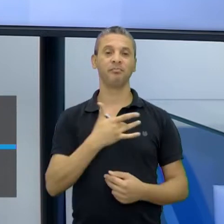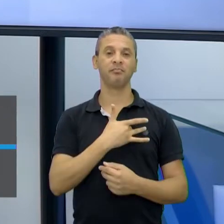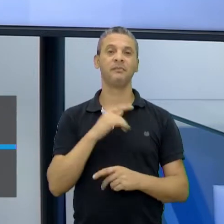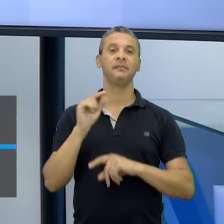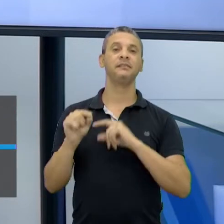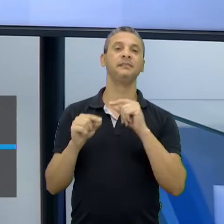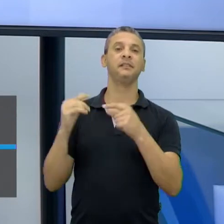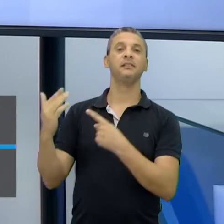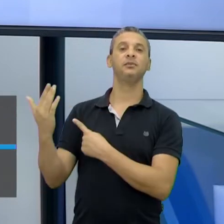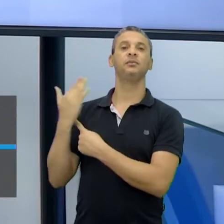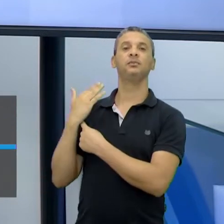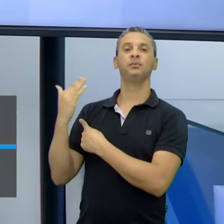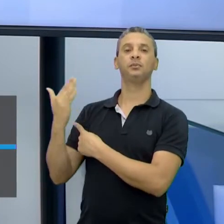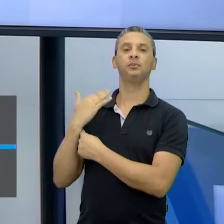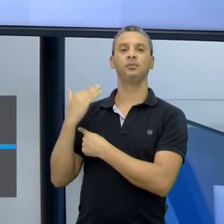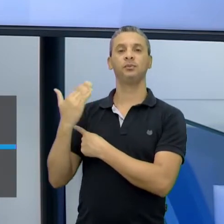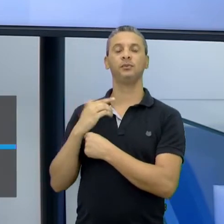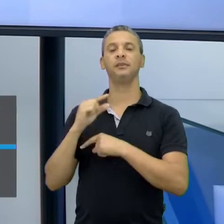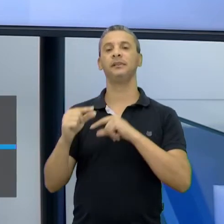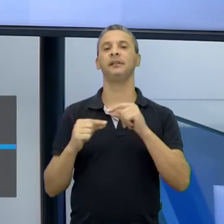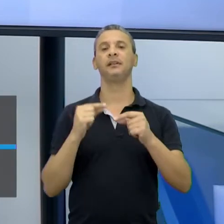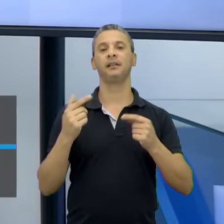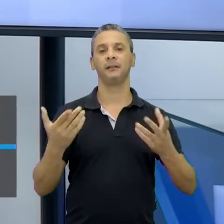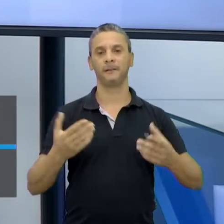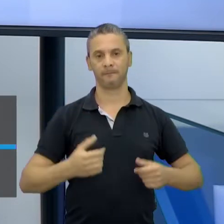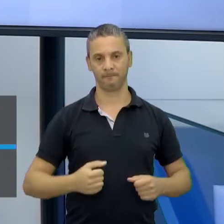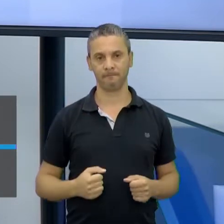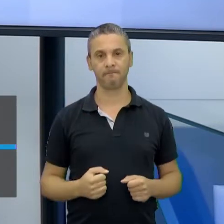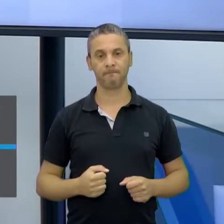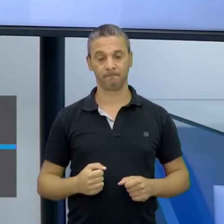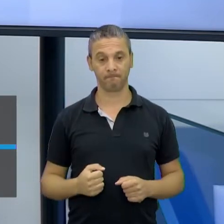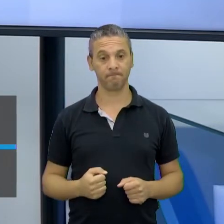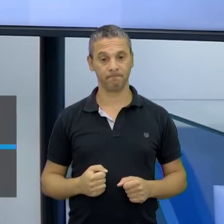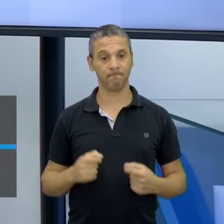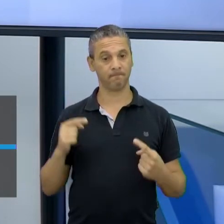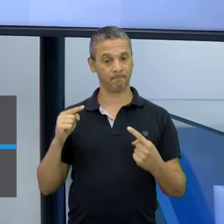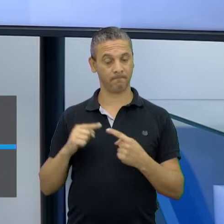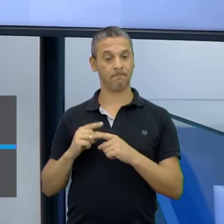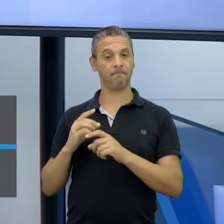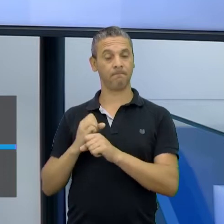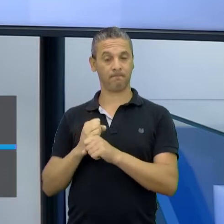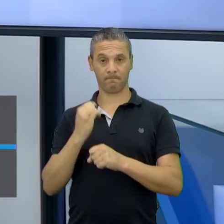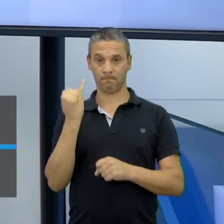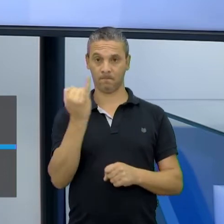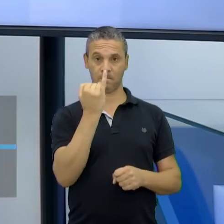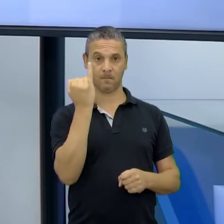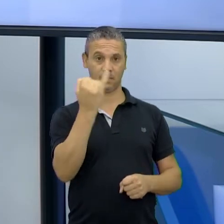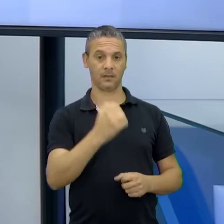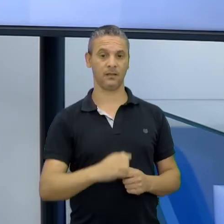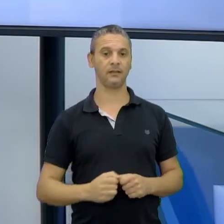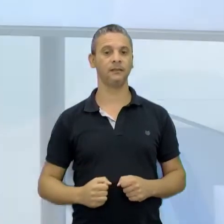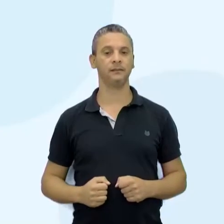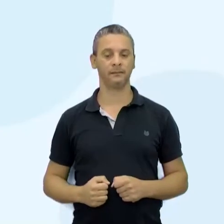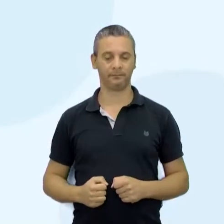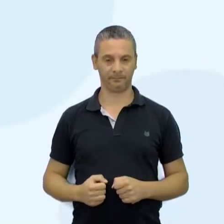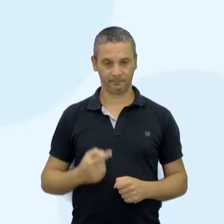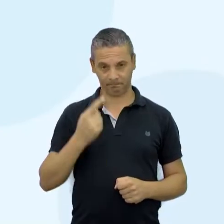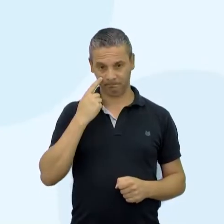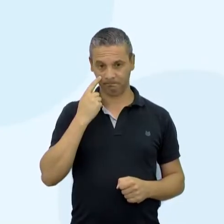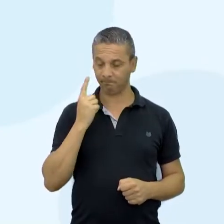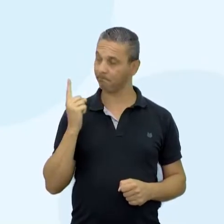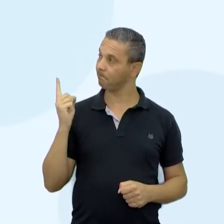nos ajudou aí no decorrer da nossa vida? Essa é a conta que a gente vai fazer. Então, vamos lá. Ó.